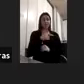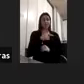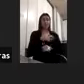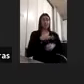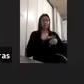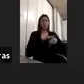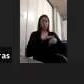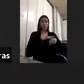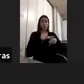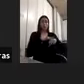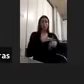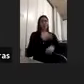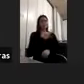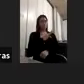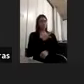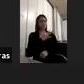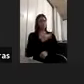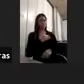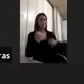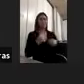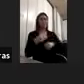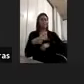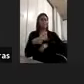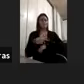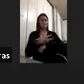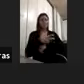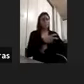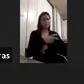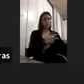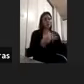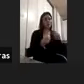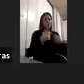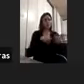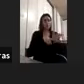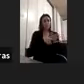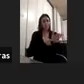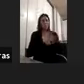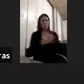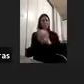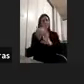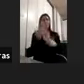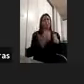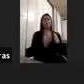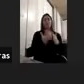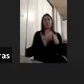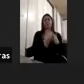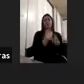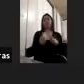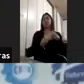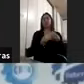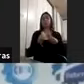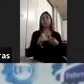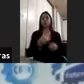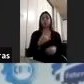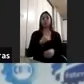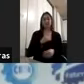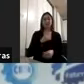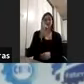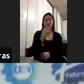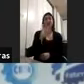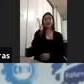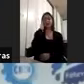machucada? Que empresa vai contratar alguém assim? A gente sabe dos nossos direitos, mas até chegar lá, né, Gilce?